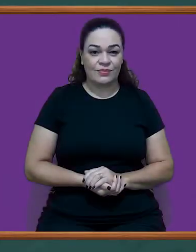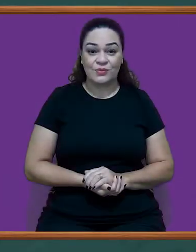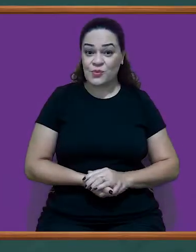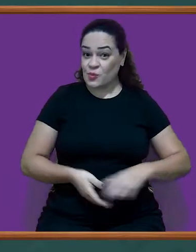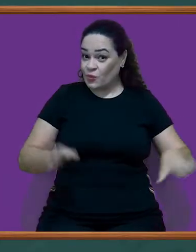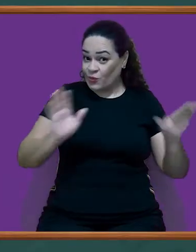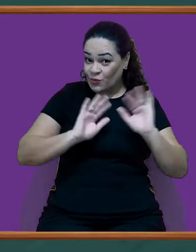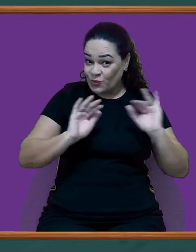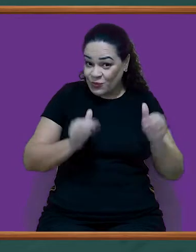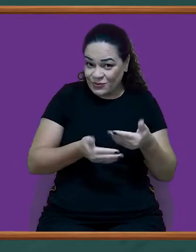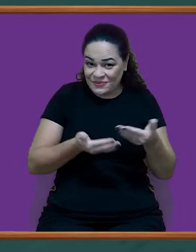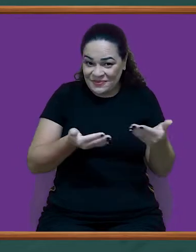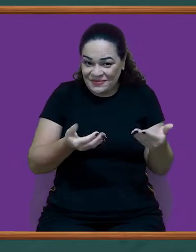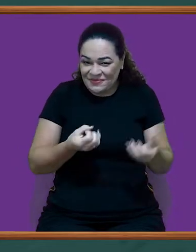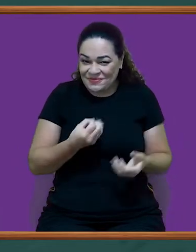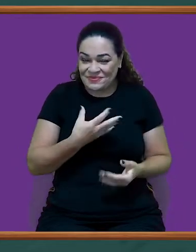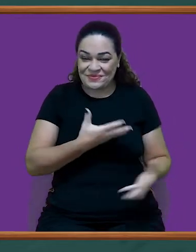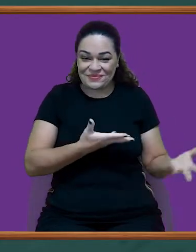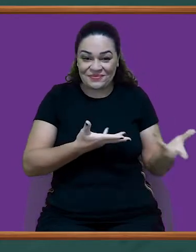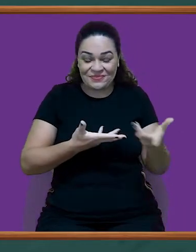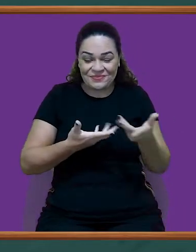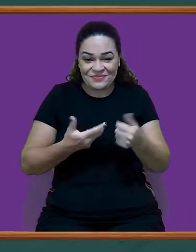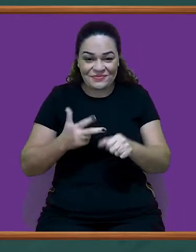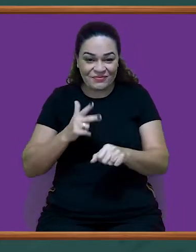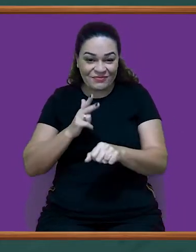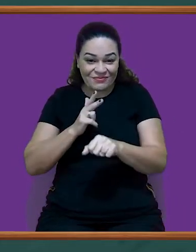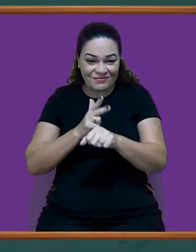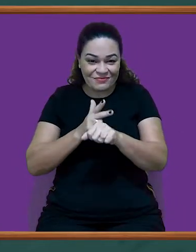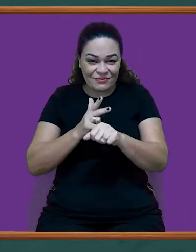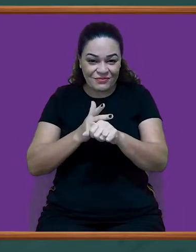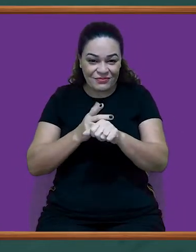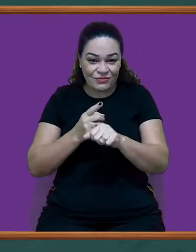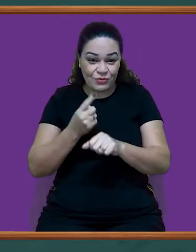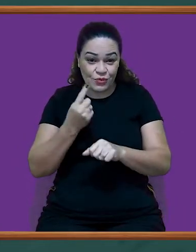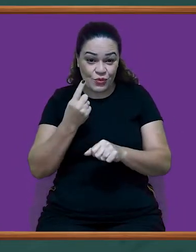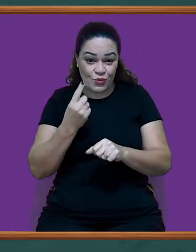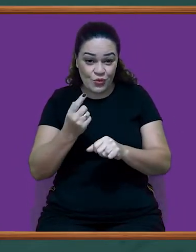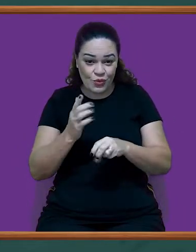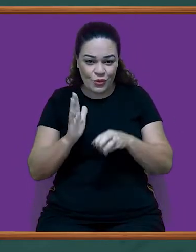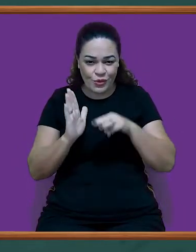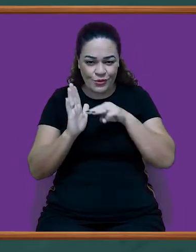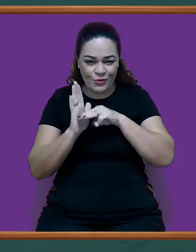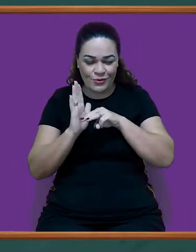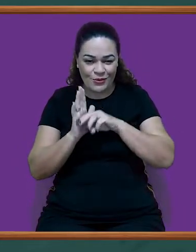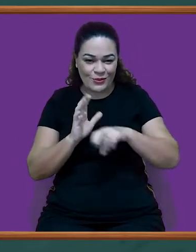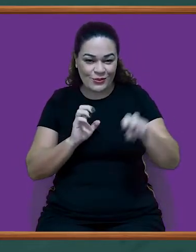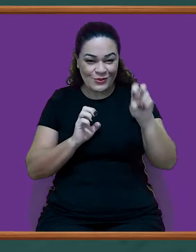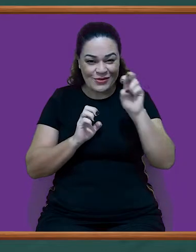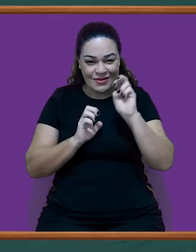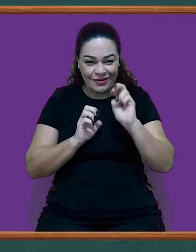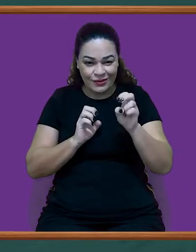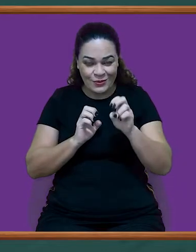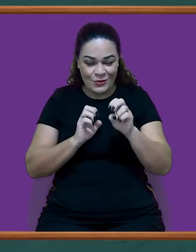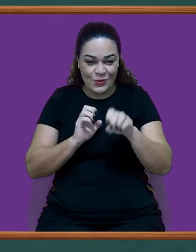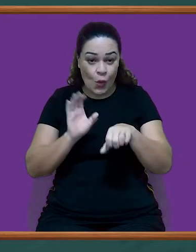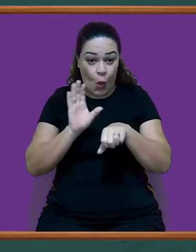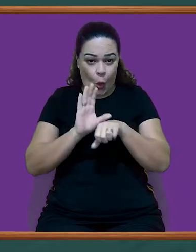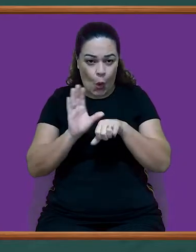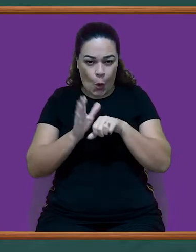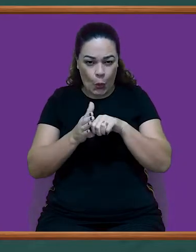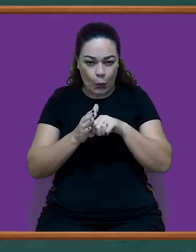o Olá pessoal bem-vindos ao vídeo um do módulo 5 do curso de xadrez para